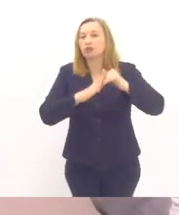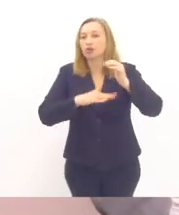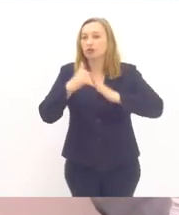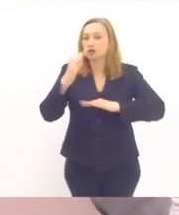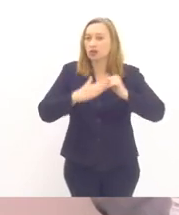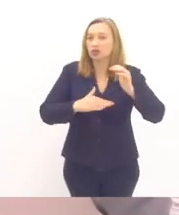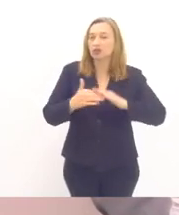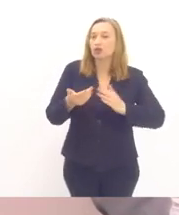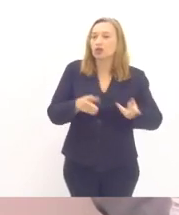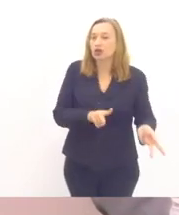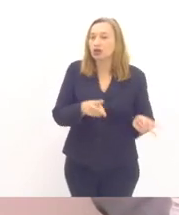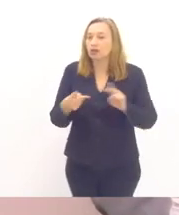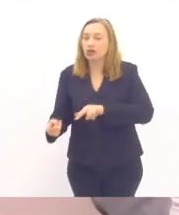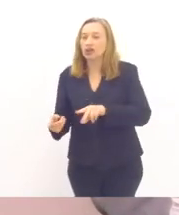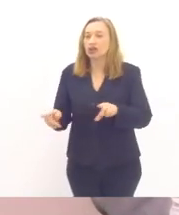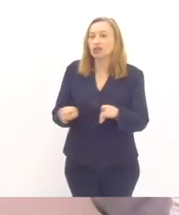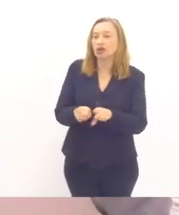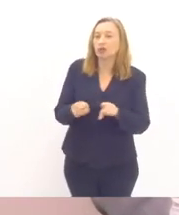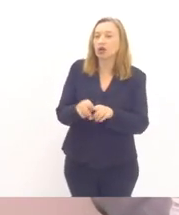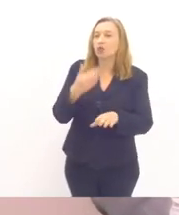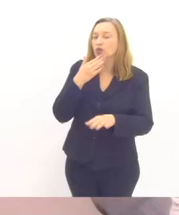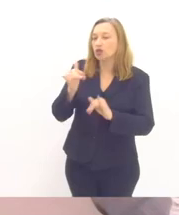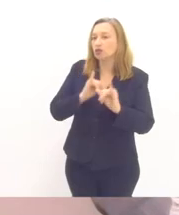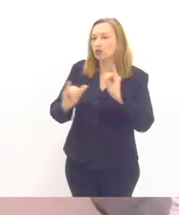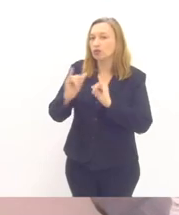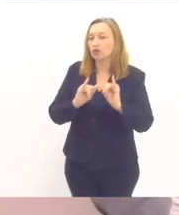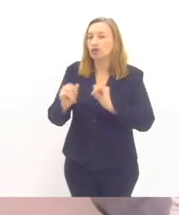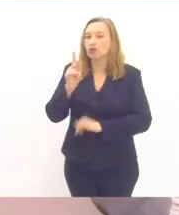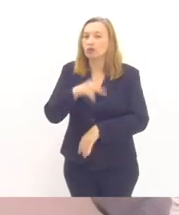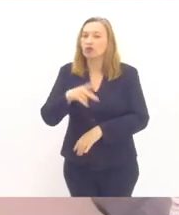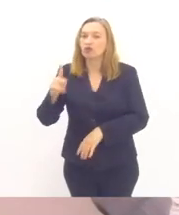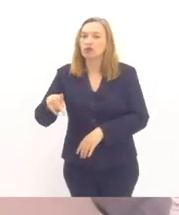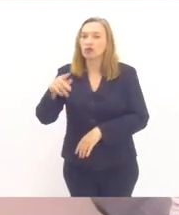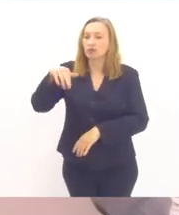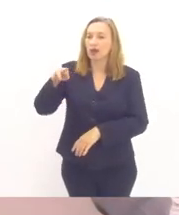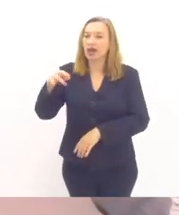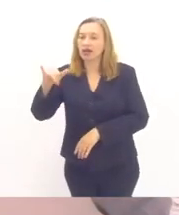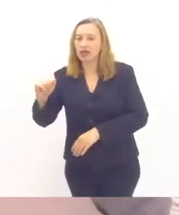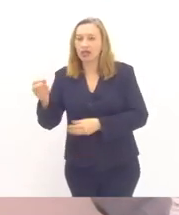Vou encaminhar esse pedido de informações que a professora Maria Emerentina nos